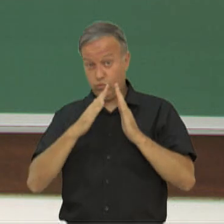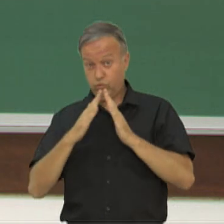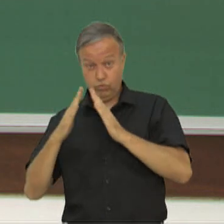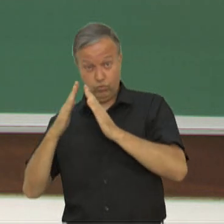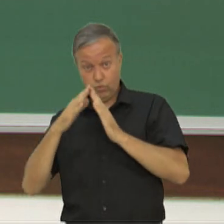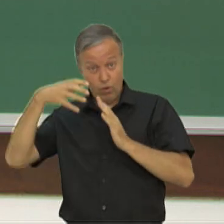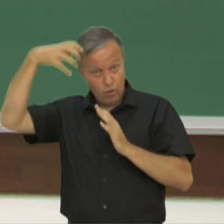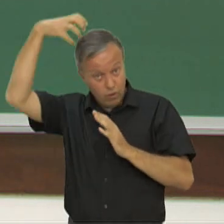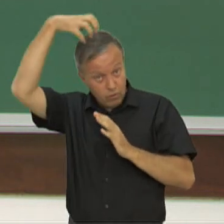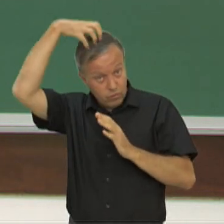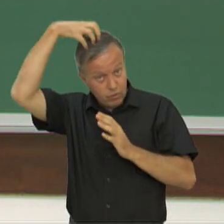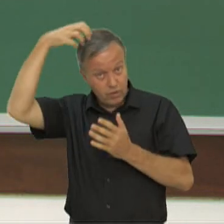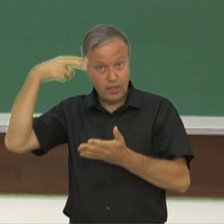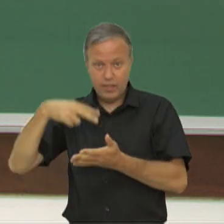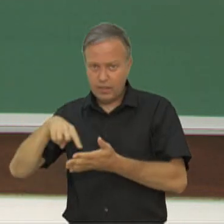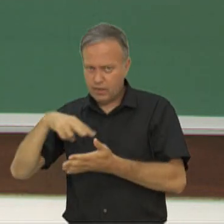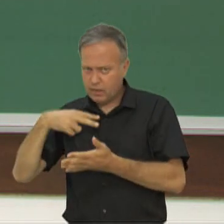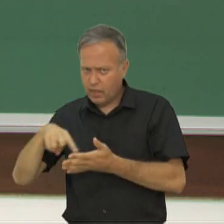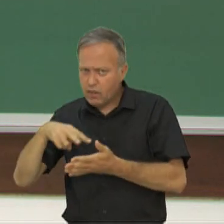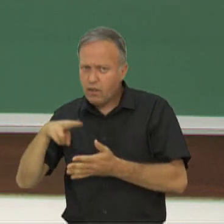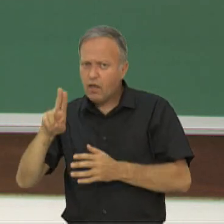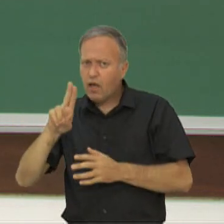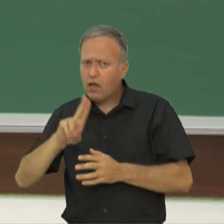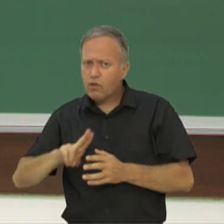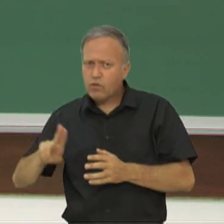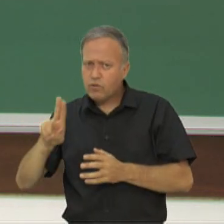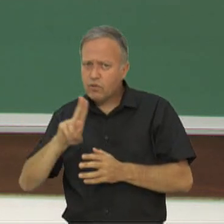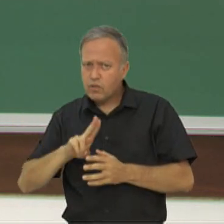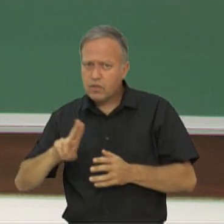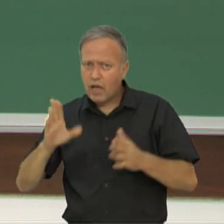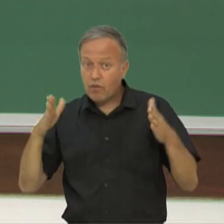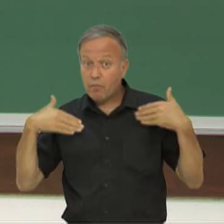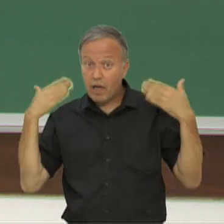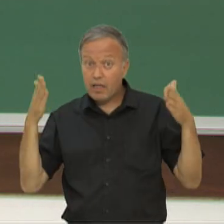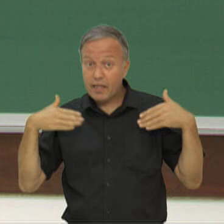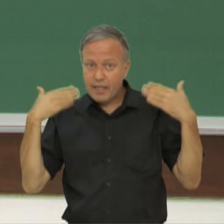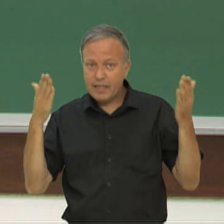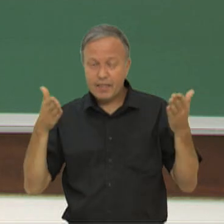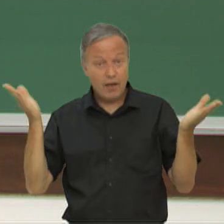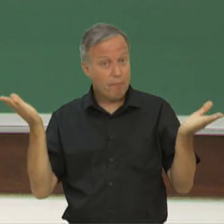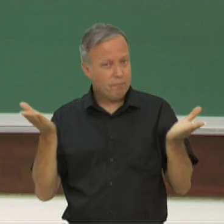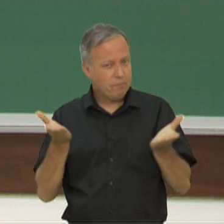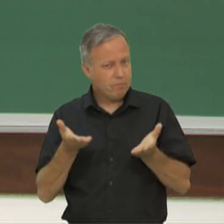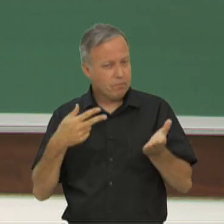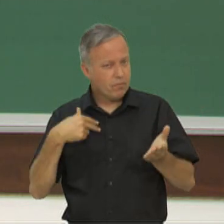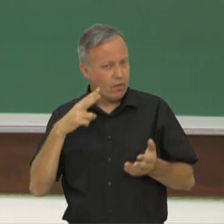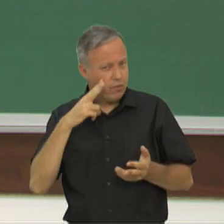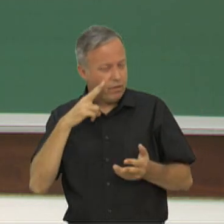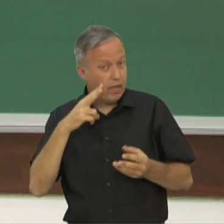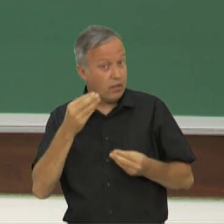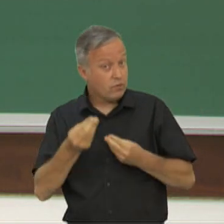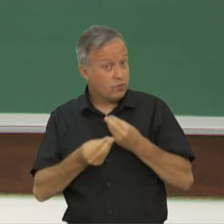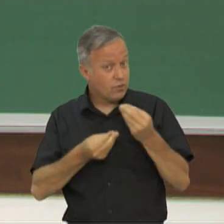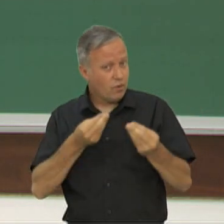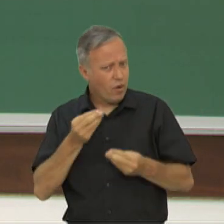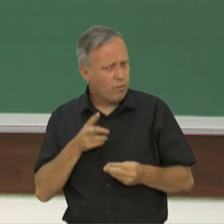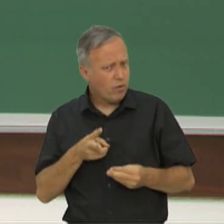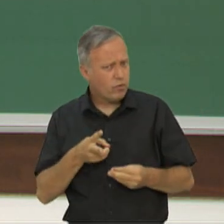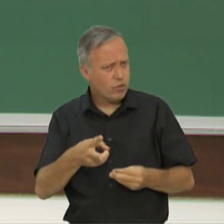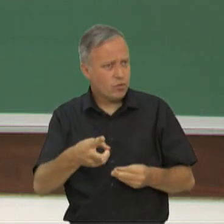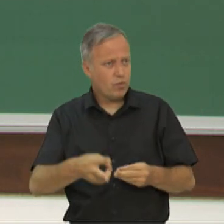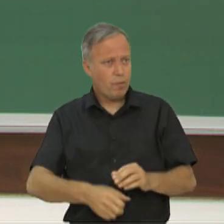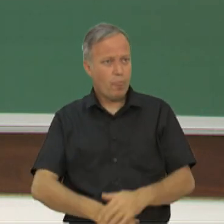para diversão? Então agora a gente vai dar continuidade para ver como é que foi isso, né? Vamos lá?